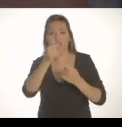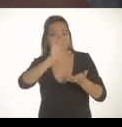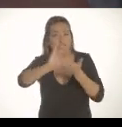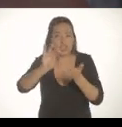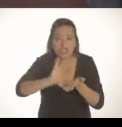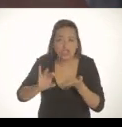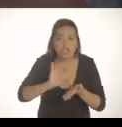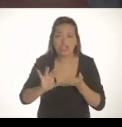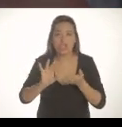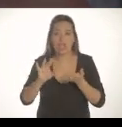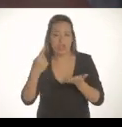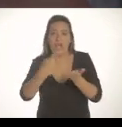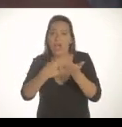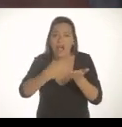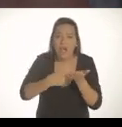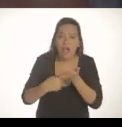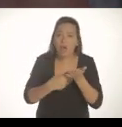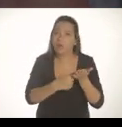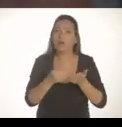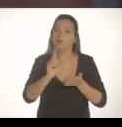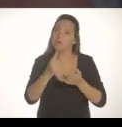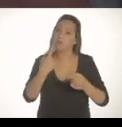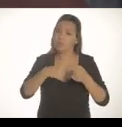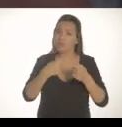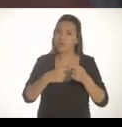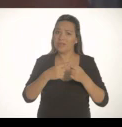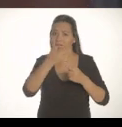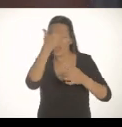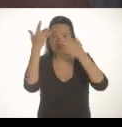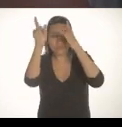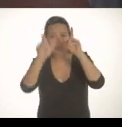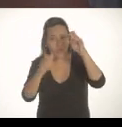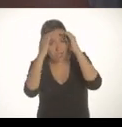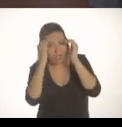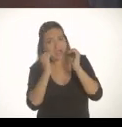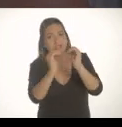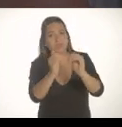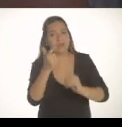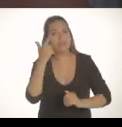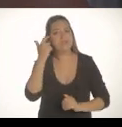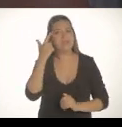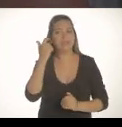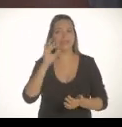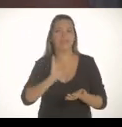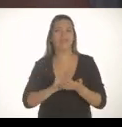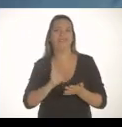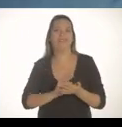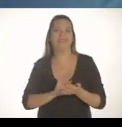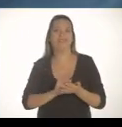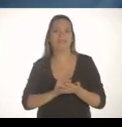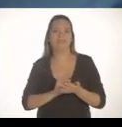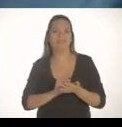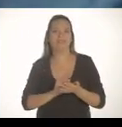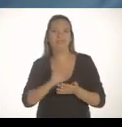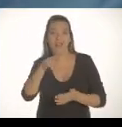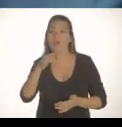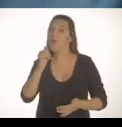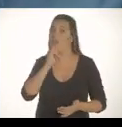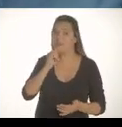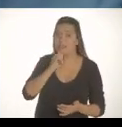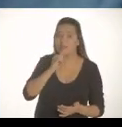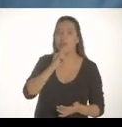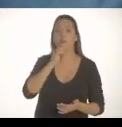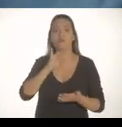por causa de acordos espúrios, mas por conta de uma atuação e de uma legitimidade que não é qualquer um que chega. É uma referência